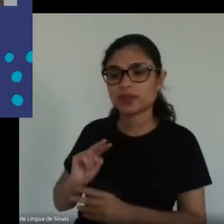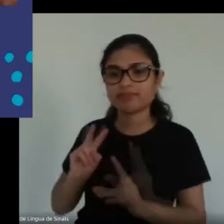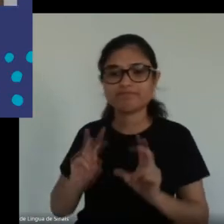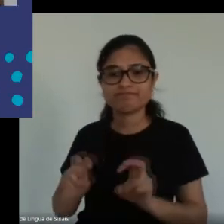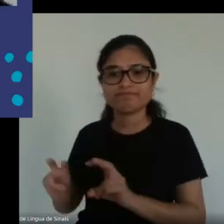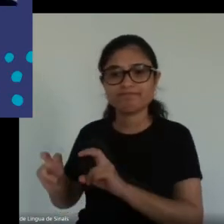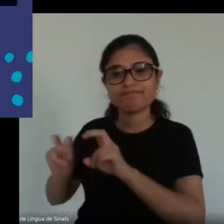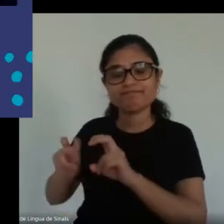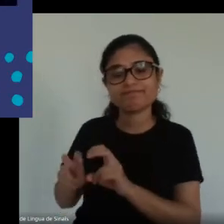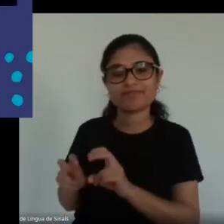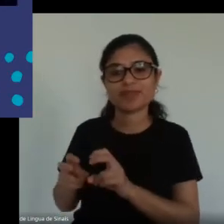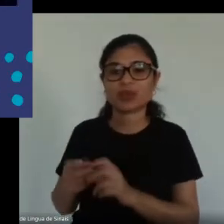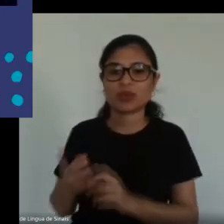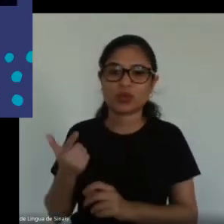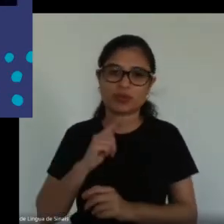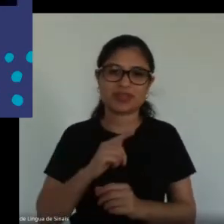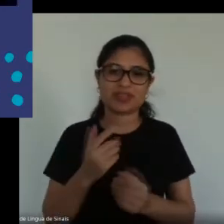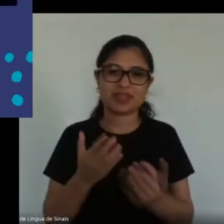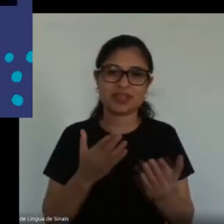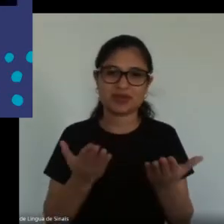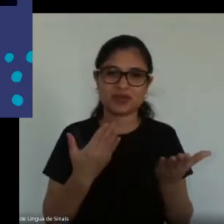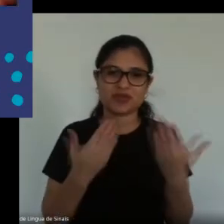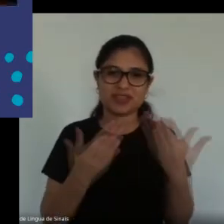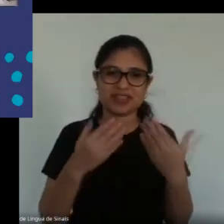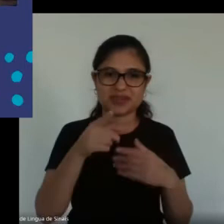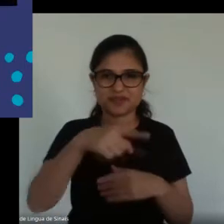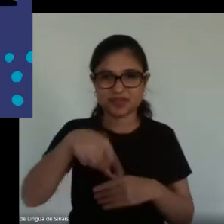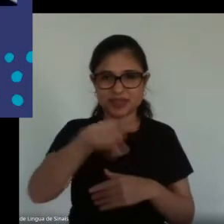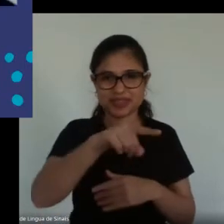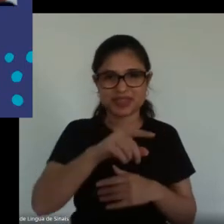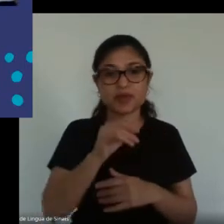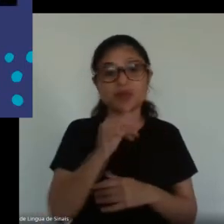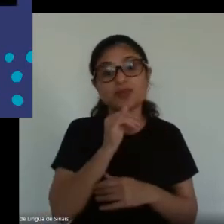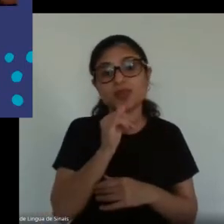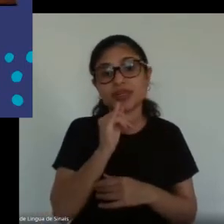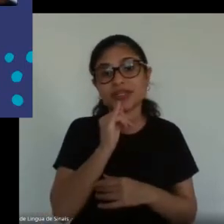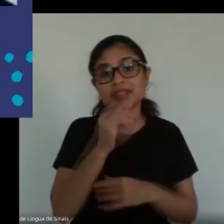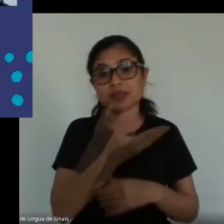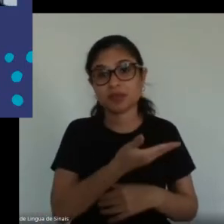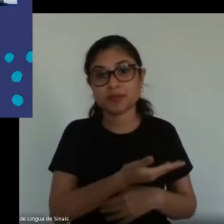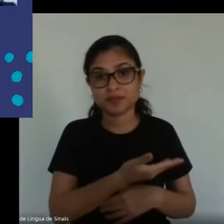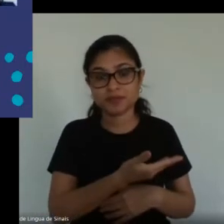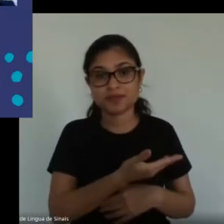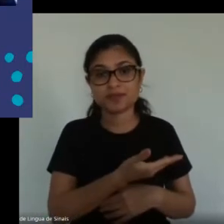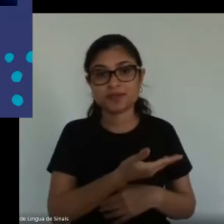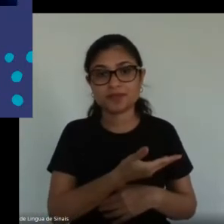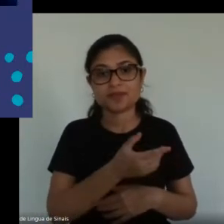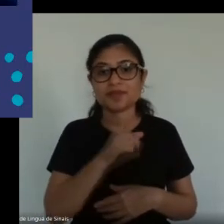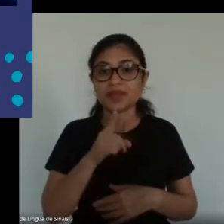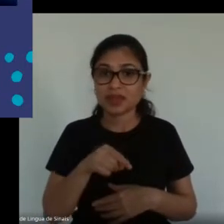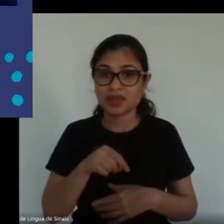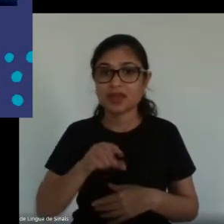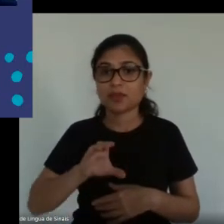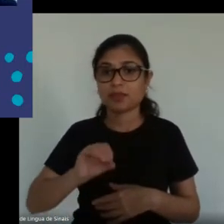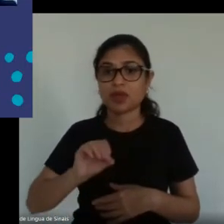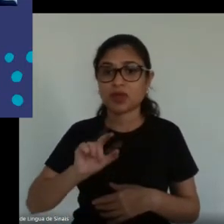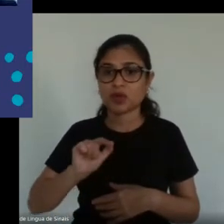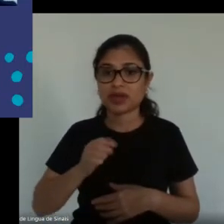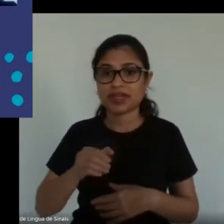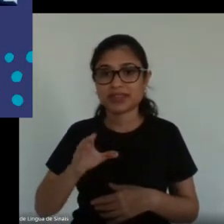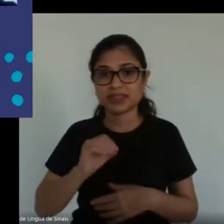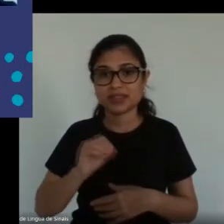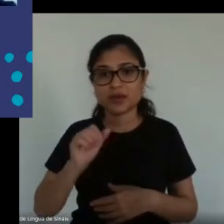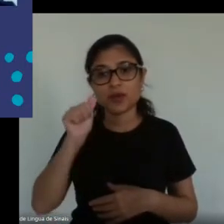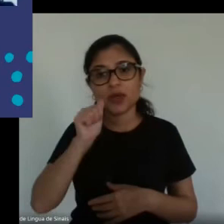para poder fazer conversas com vocês. Olha, a gente tem, por exemplo, aqui, ó, essa é uma coleção